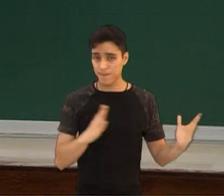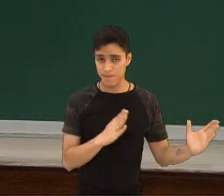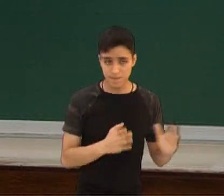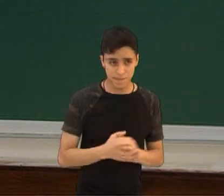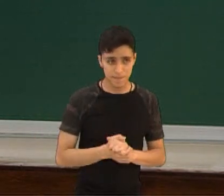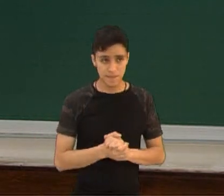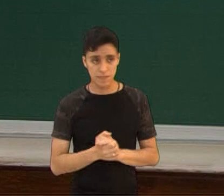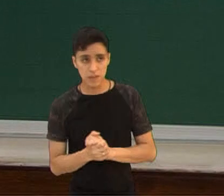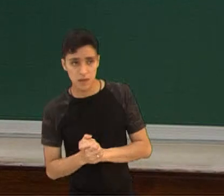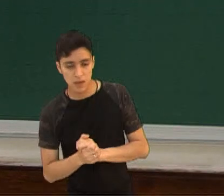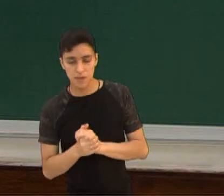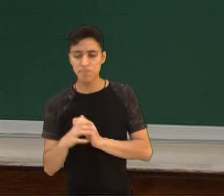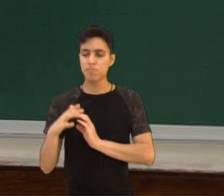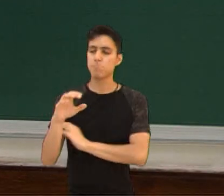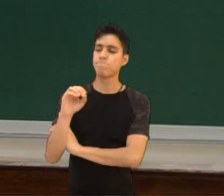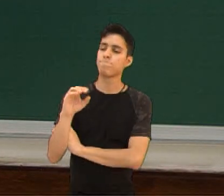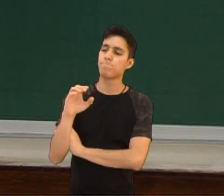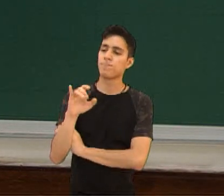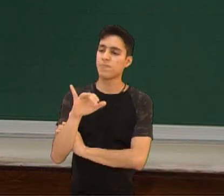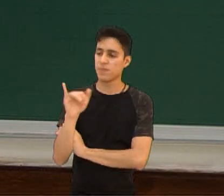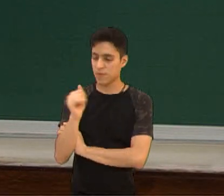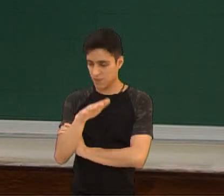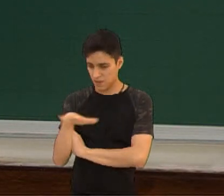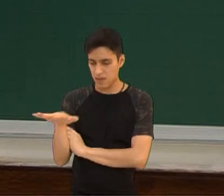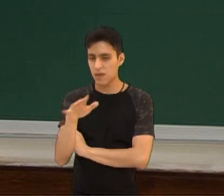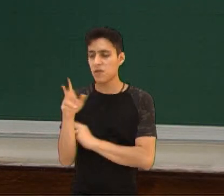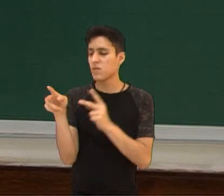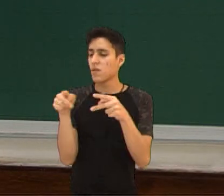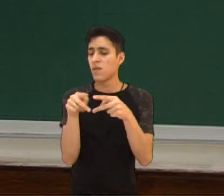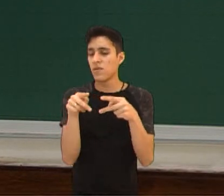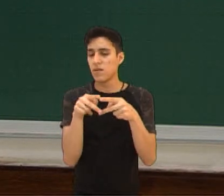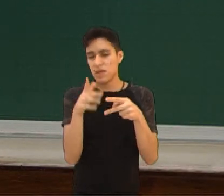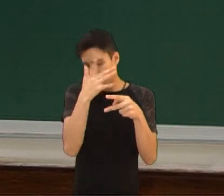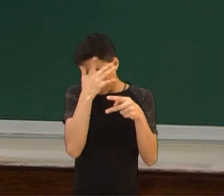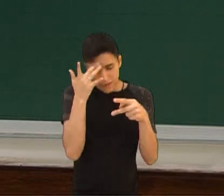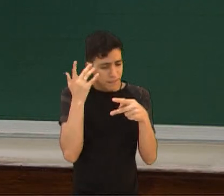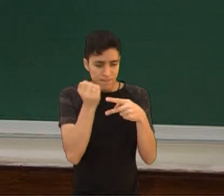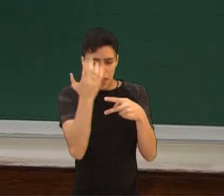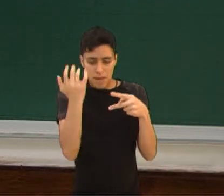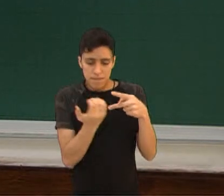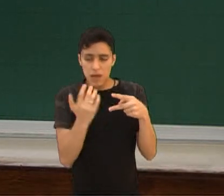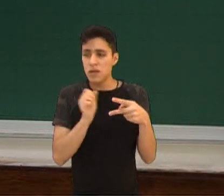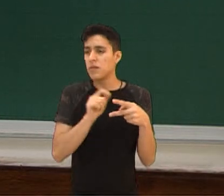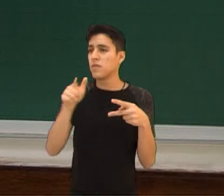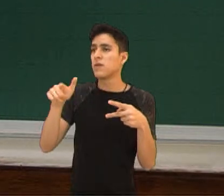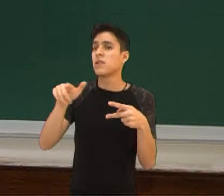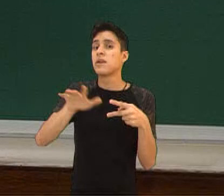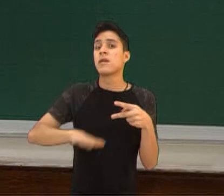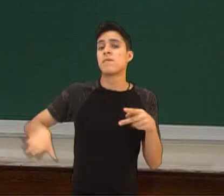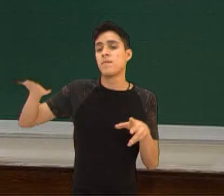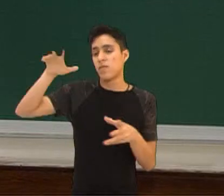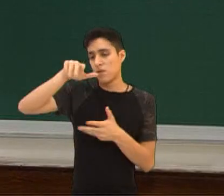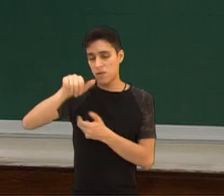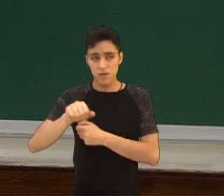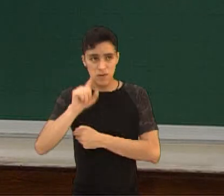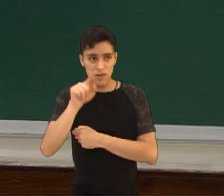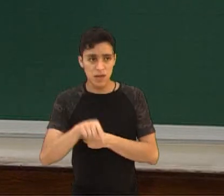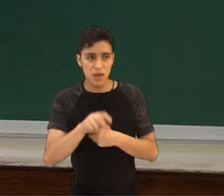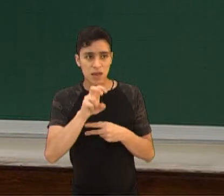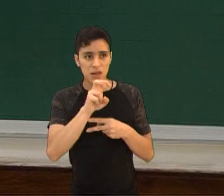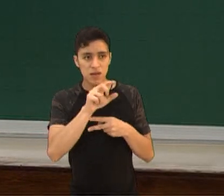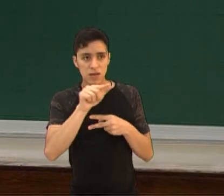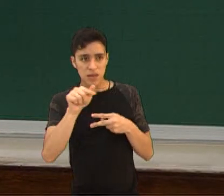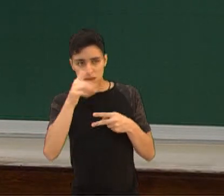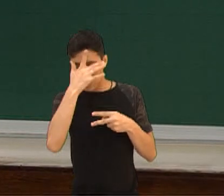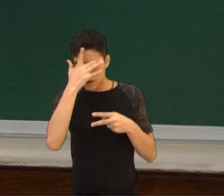a Oceania, apenas esses 2 países têm uma densidade superior do que a média mundial, que é de 57 habitantes por quilômetro